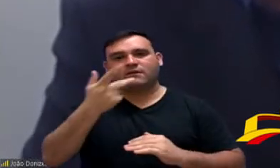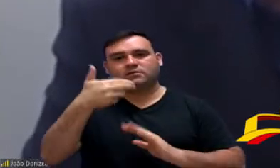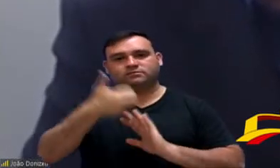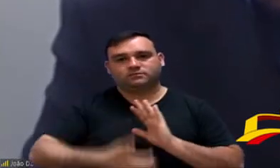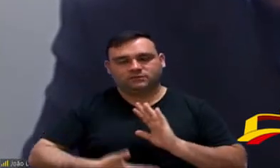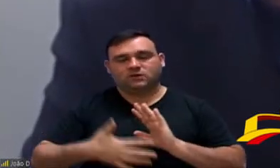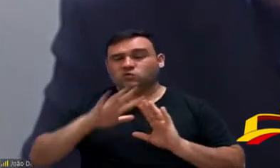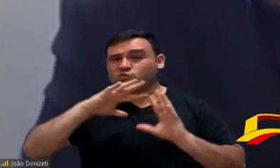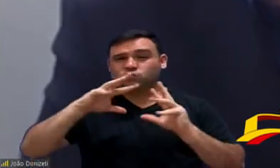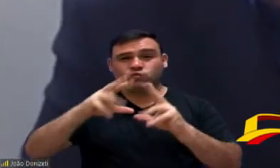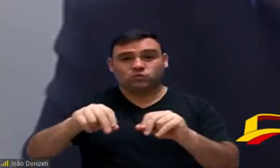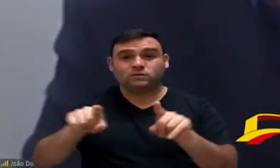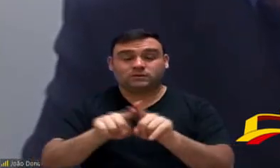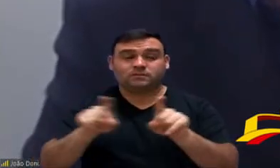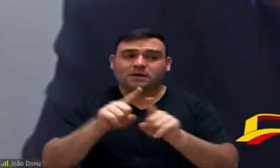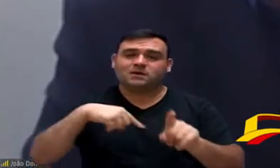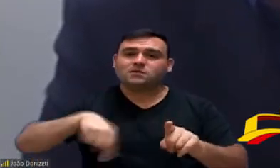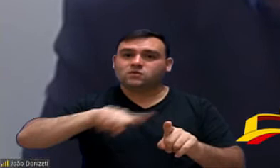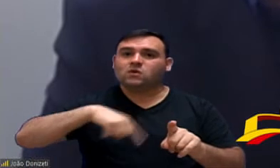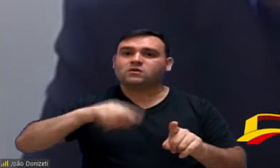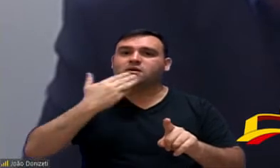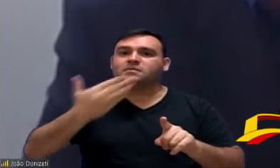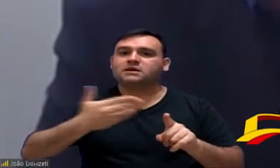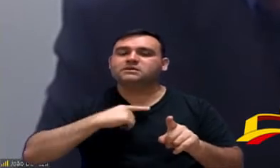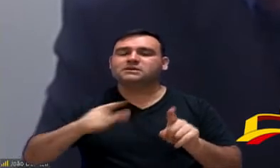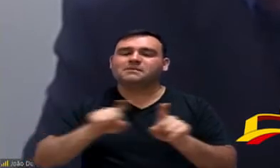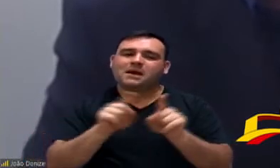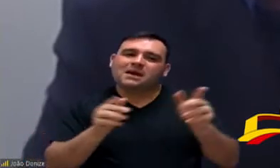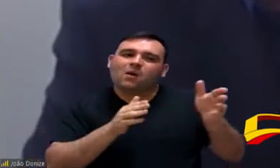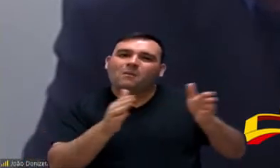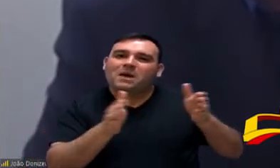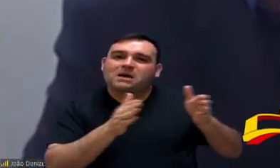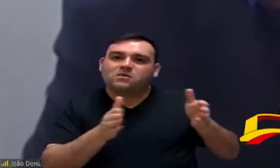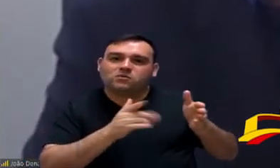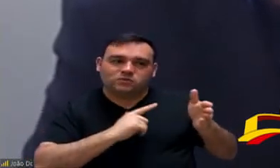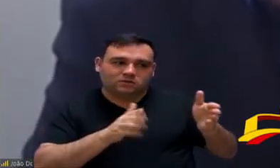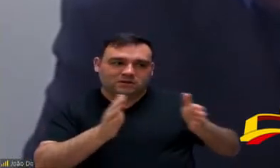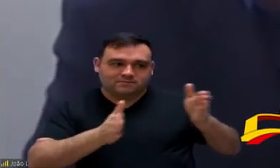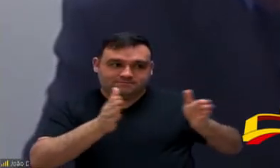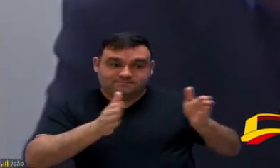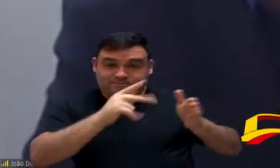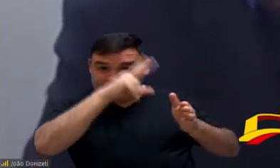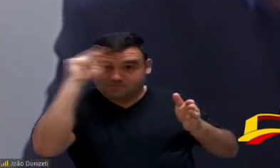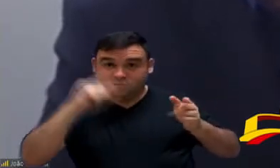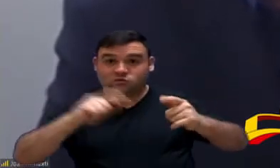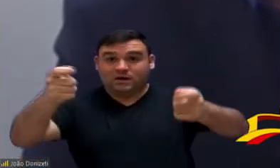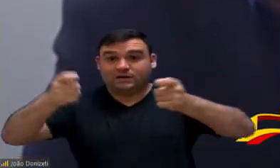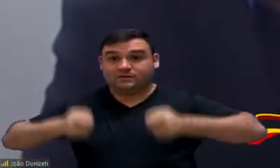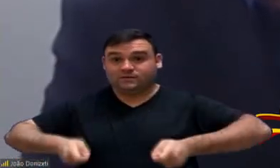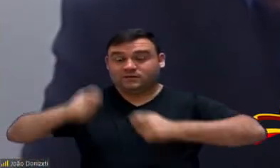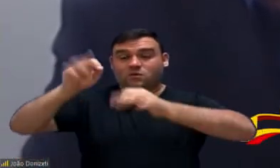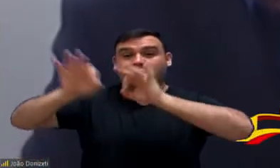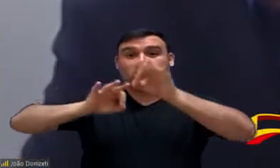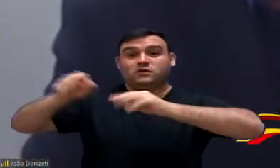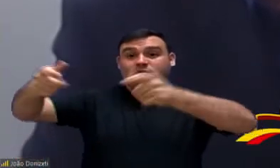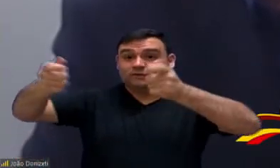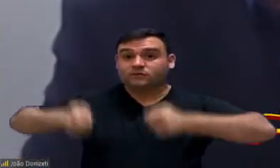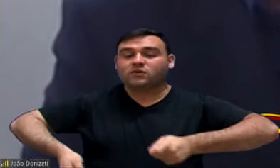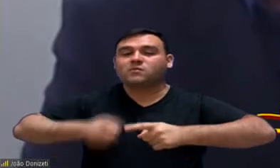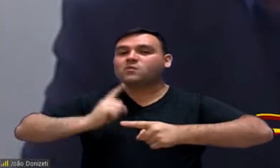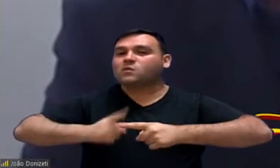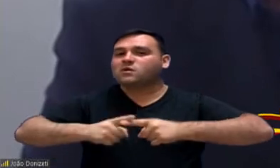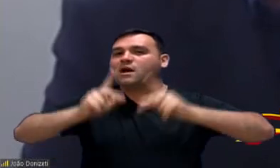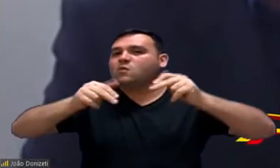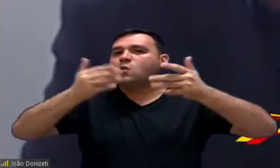Excelência. Vamos conseguir pedir um prazo para que o Executivo envie esse projeto, porque, como Vossa